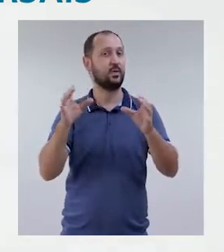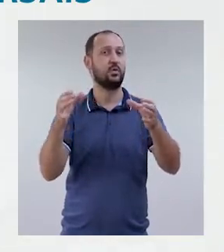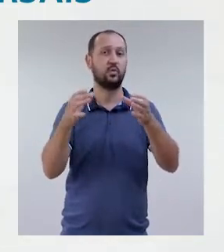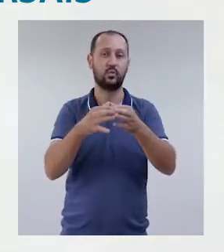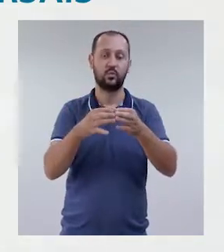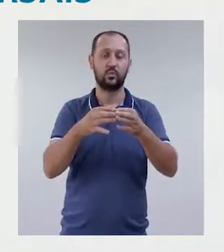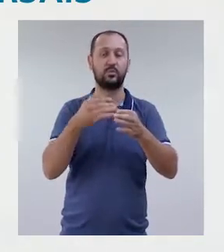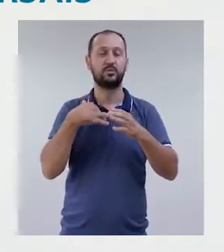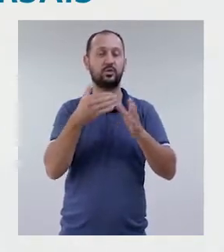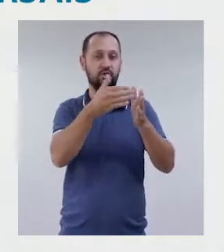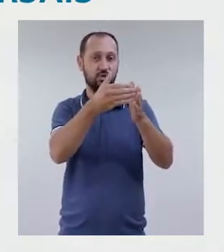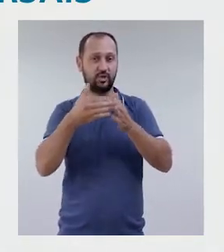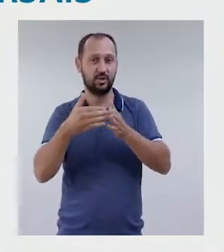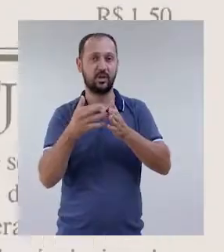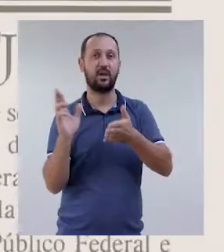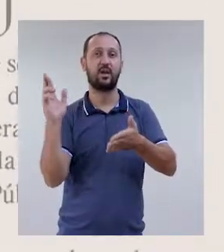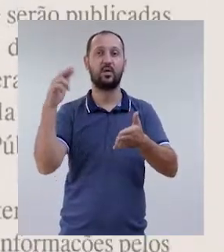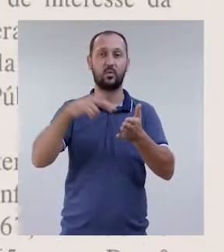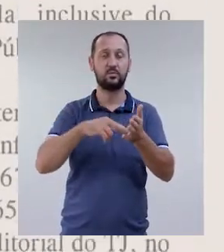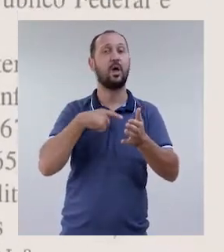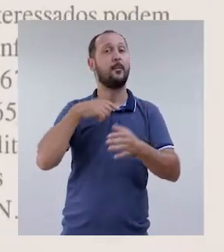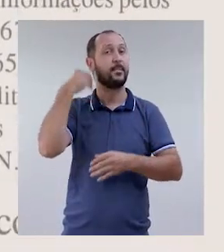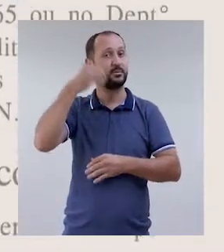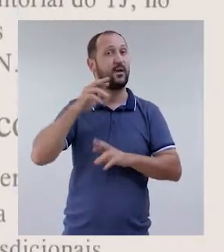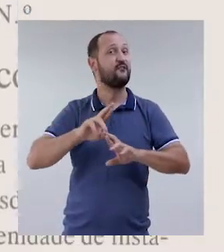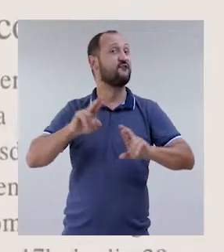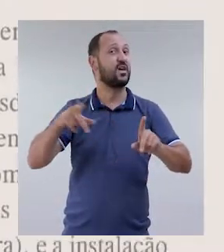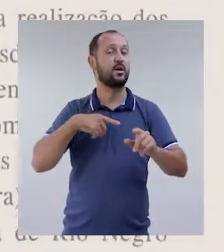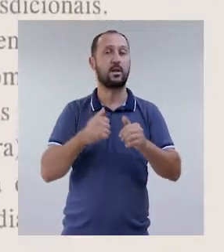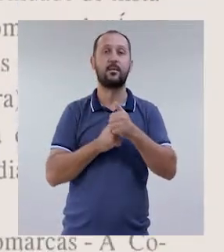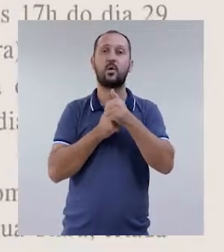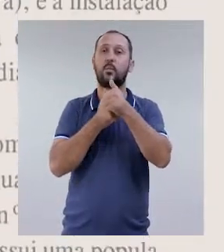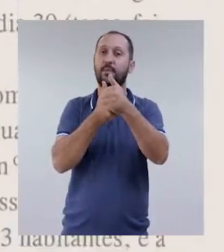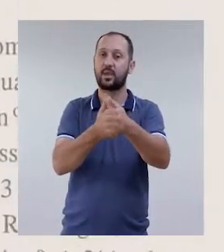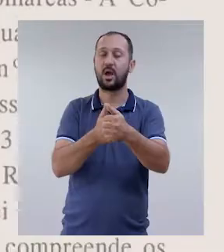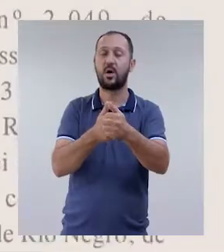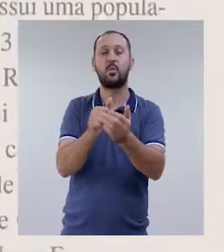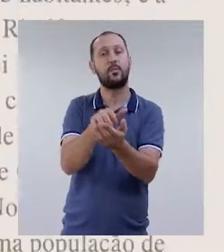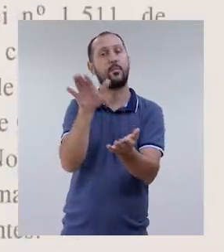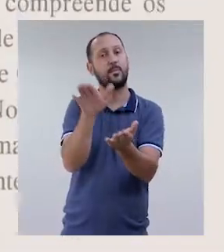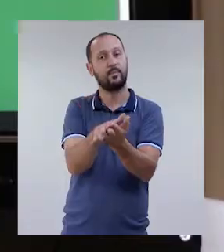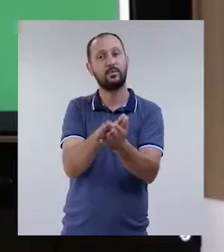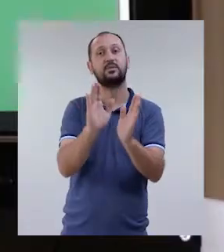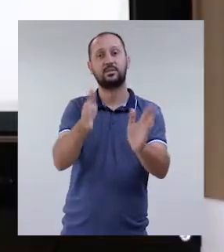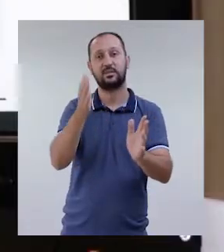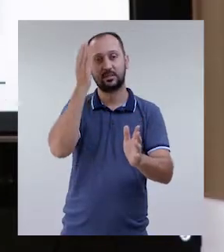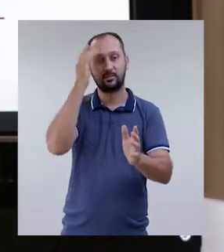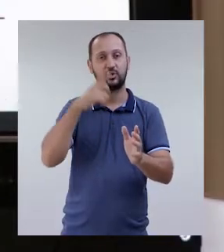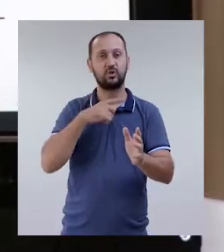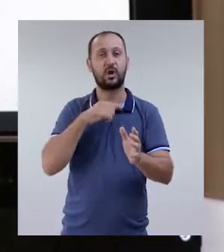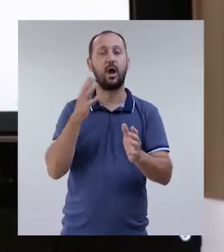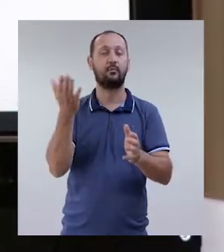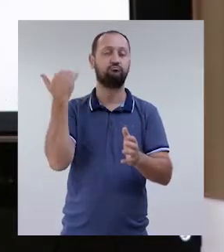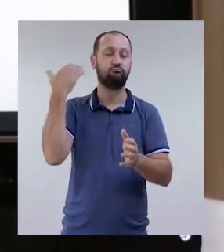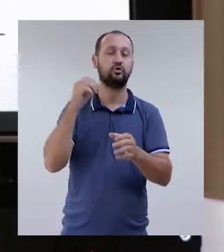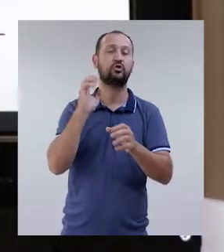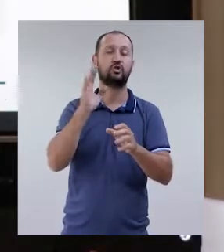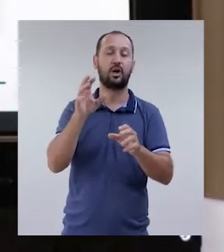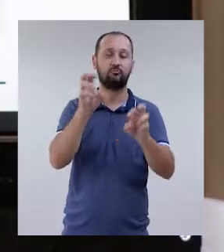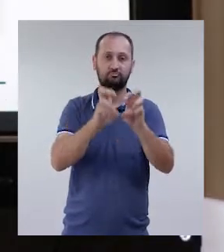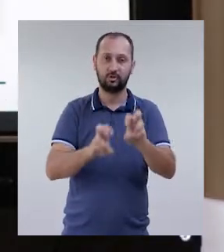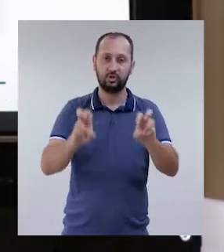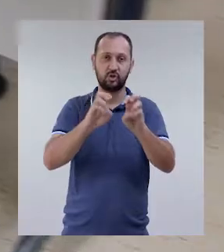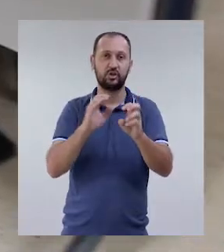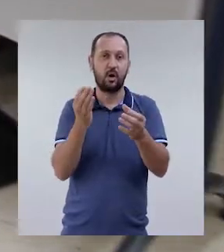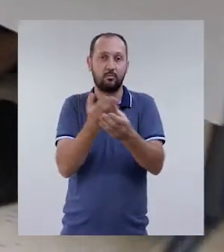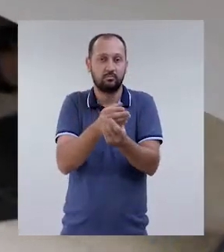as turmas recursais. Essa é uma experiência inédita na forma de condução dos processos, que apesar de já serem digitais há